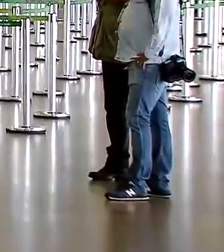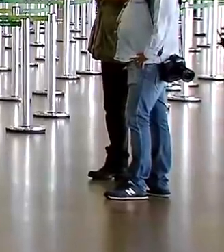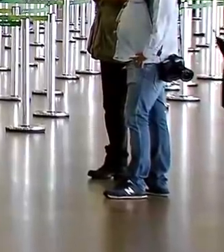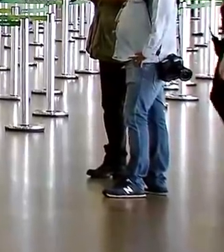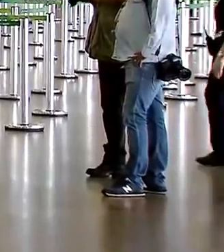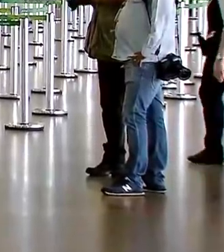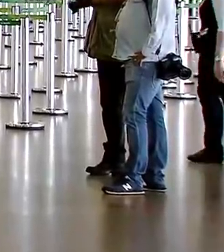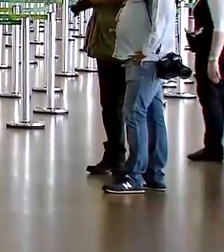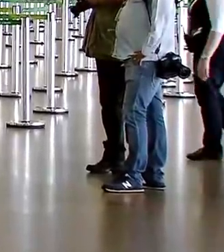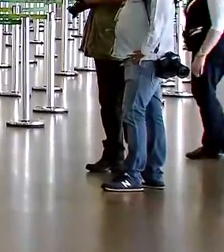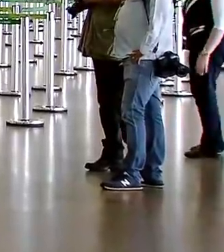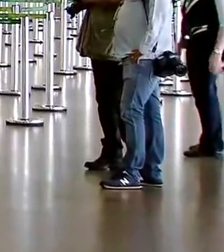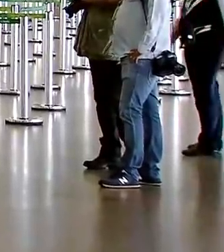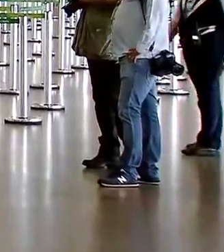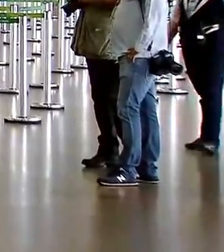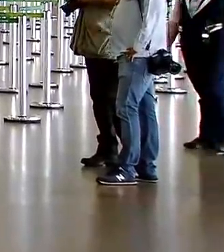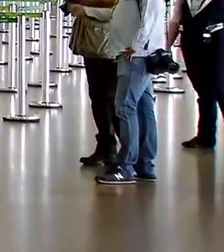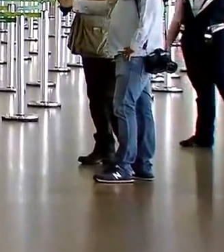Tchau,